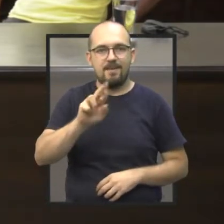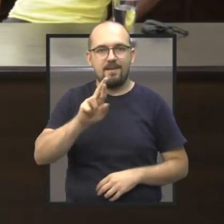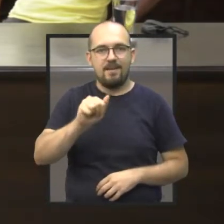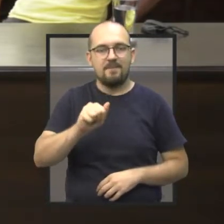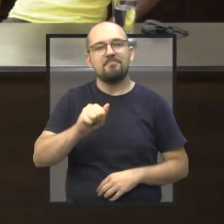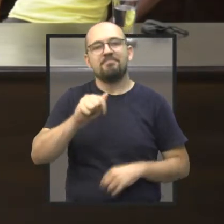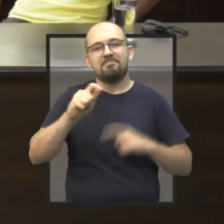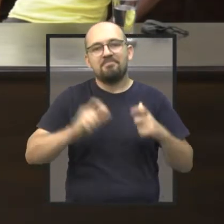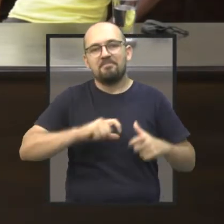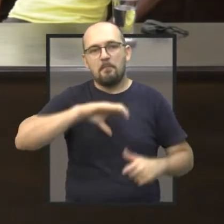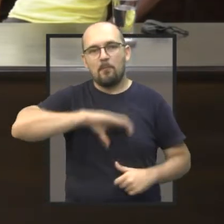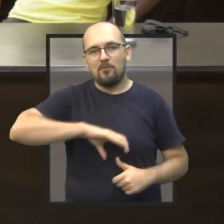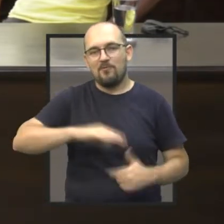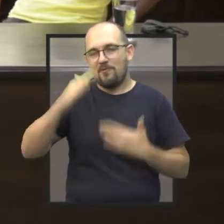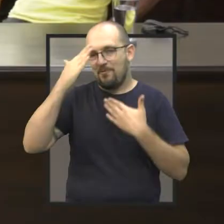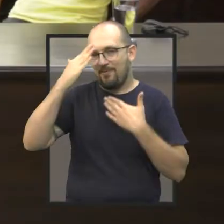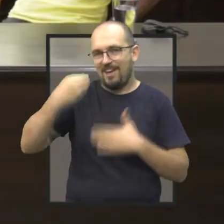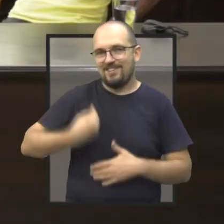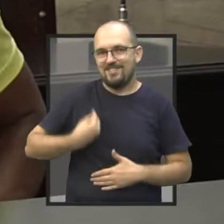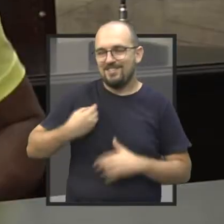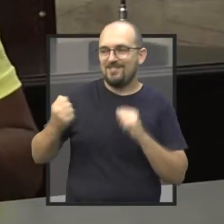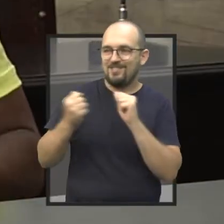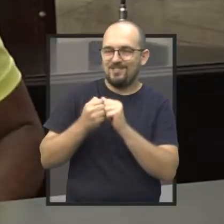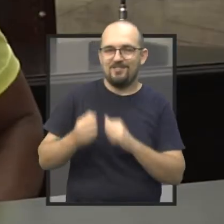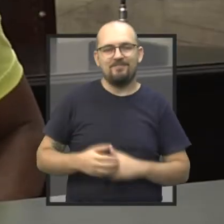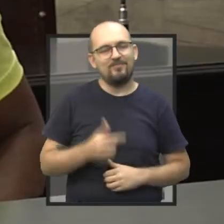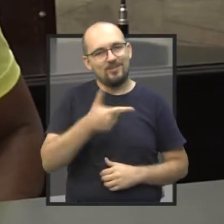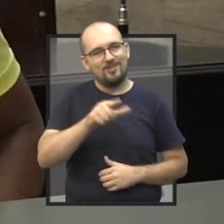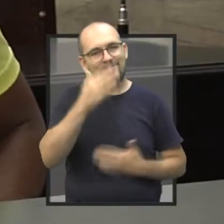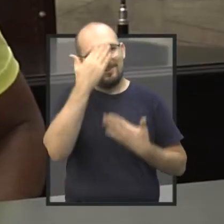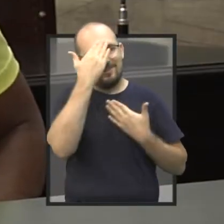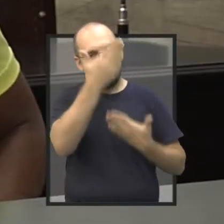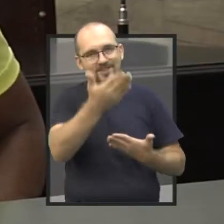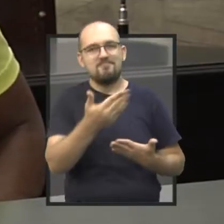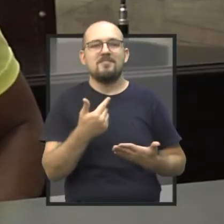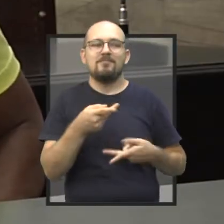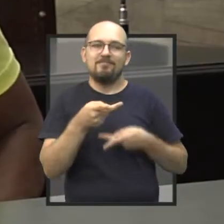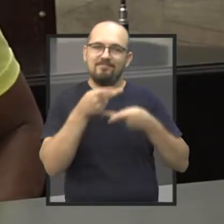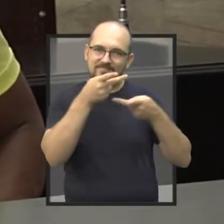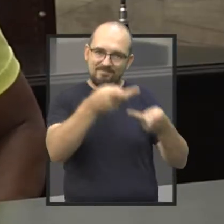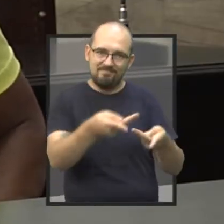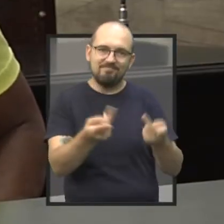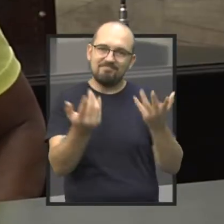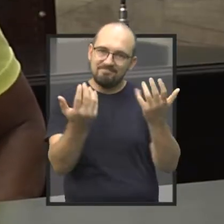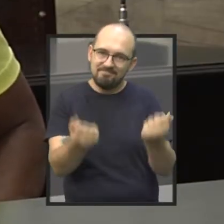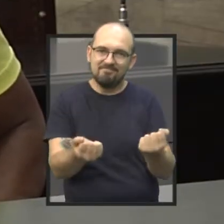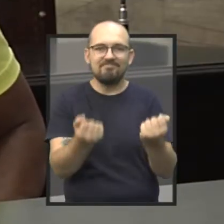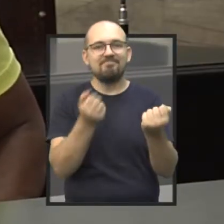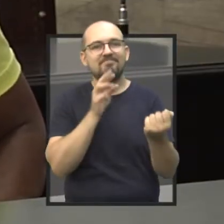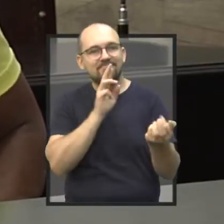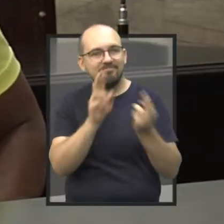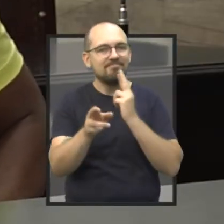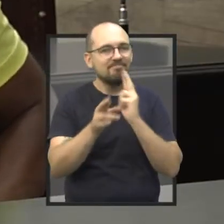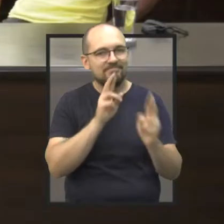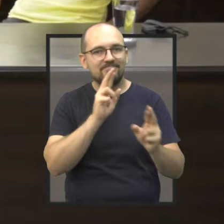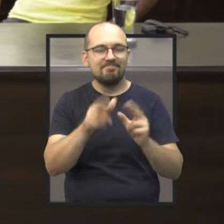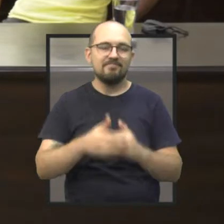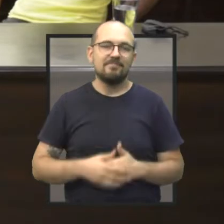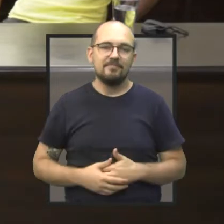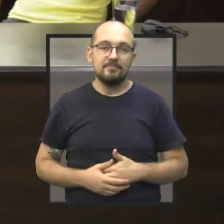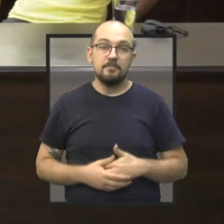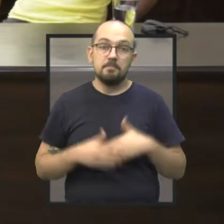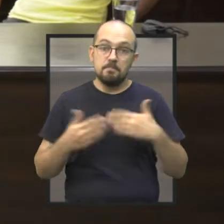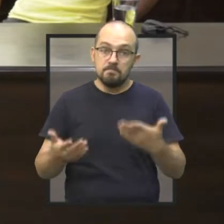muito obrigado pela sua presença aqui conosco, viu? Mais uma vez, sou muito grato pelo convite e disposto a responder suas perguntas.